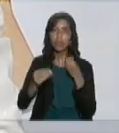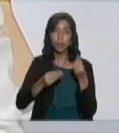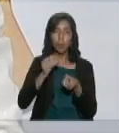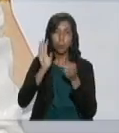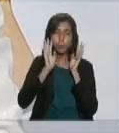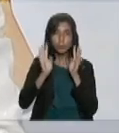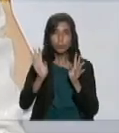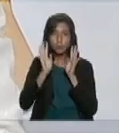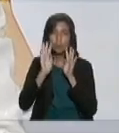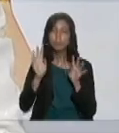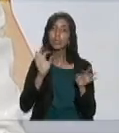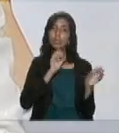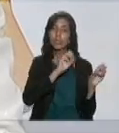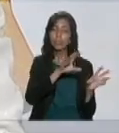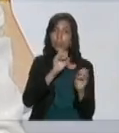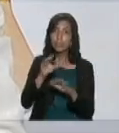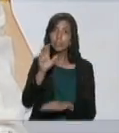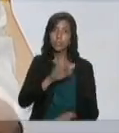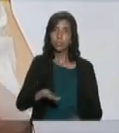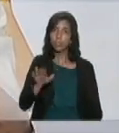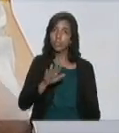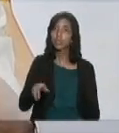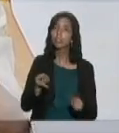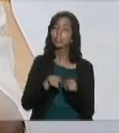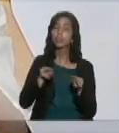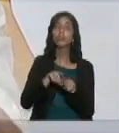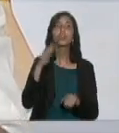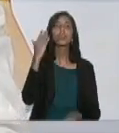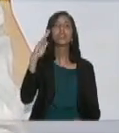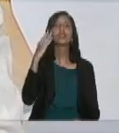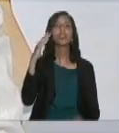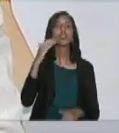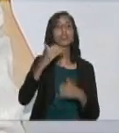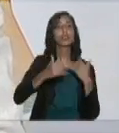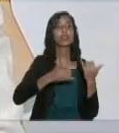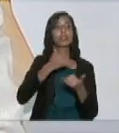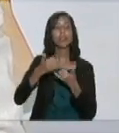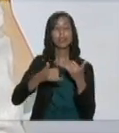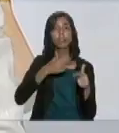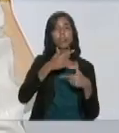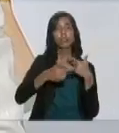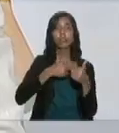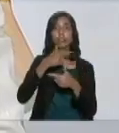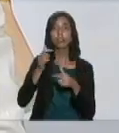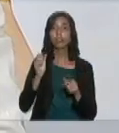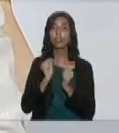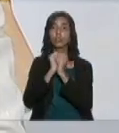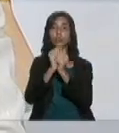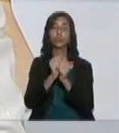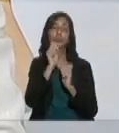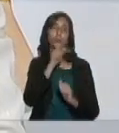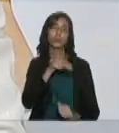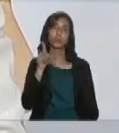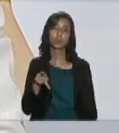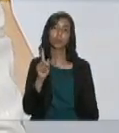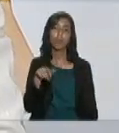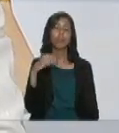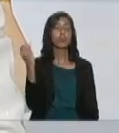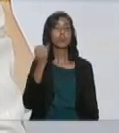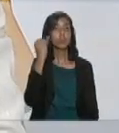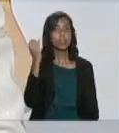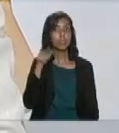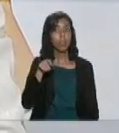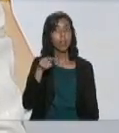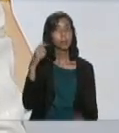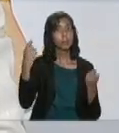se concentrar, ensinar essa criança até a entender uma atividade dirigida, que é super importante